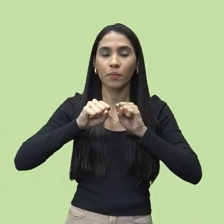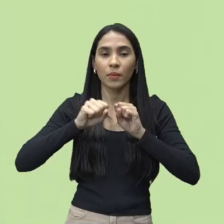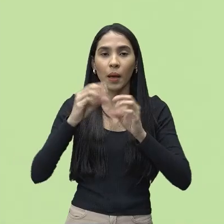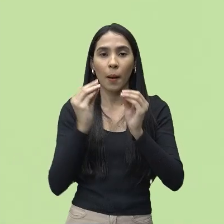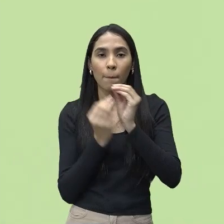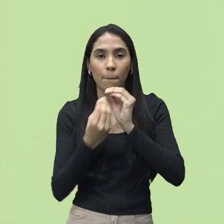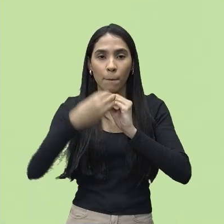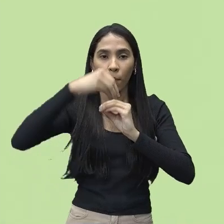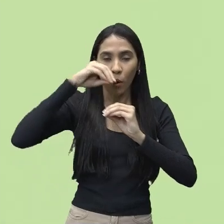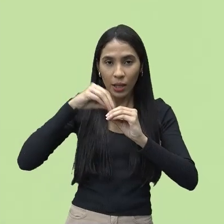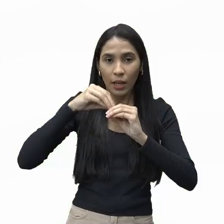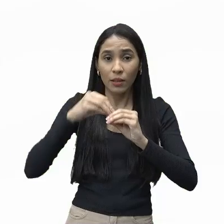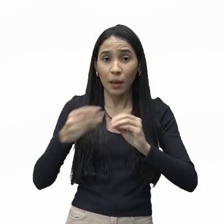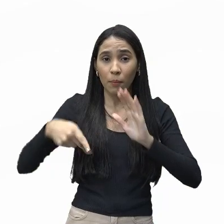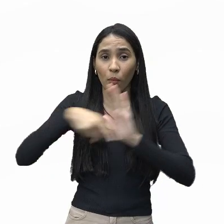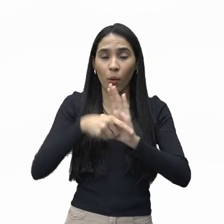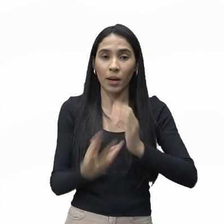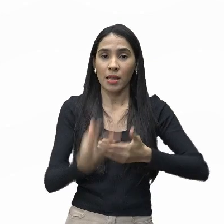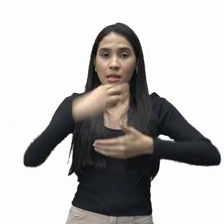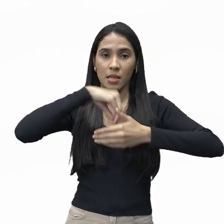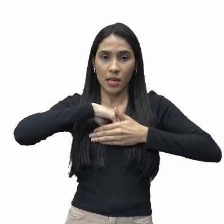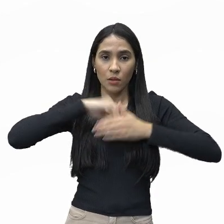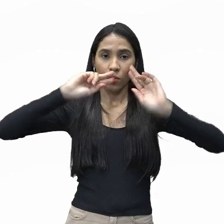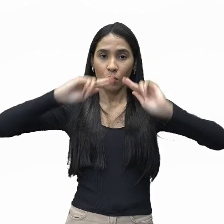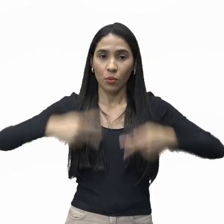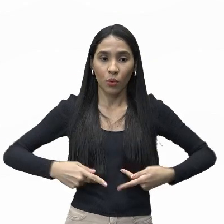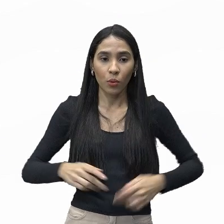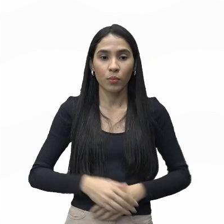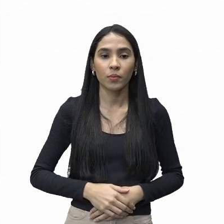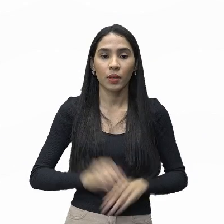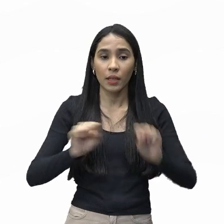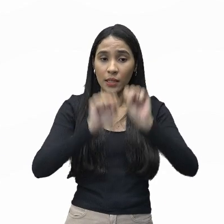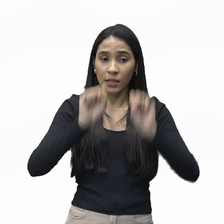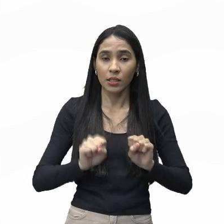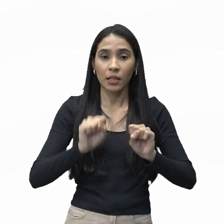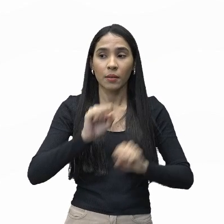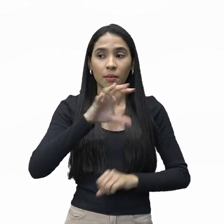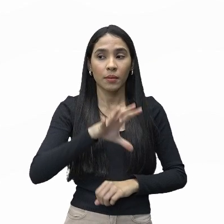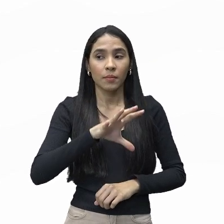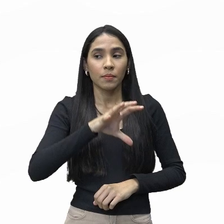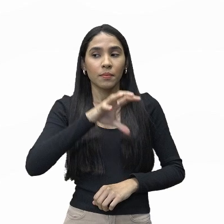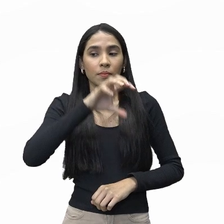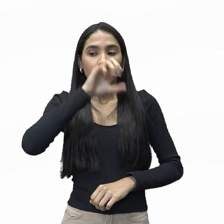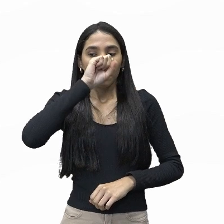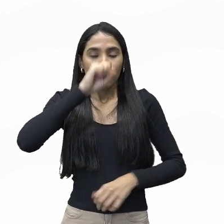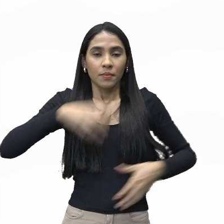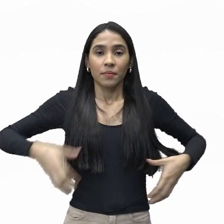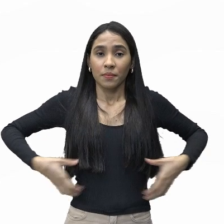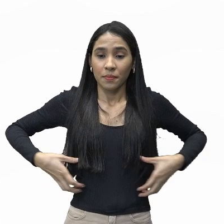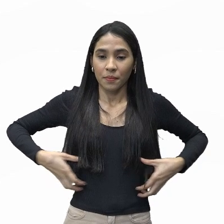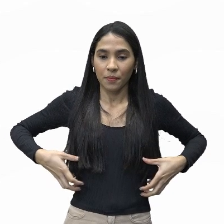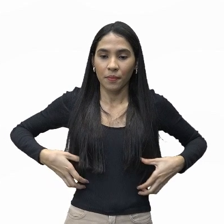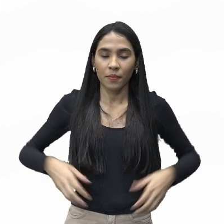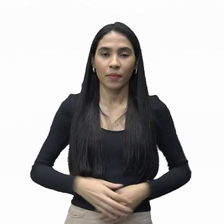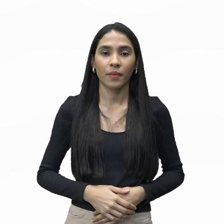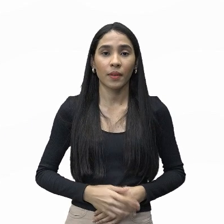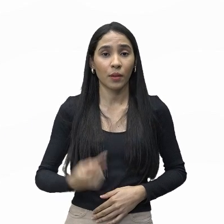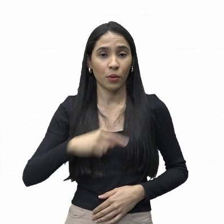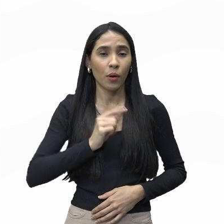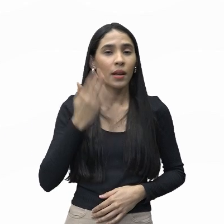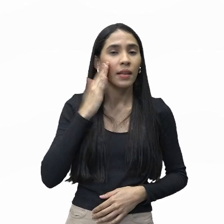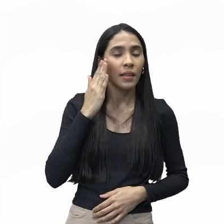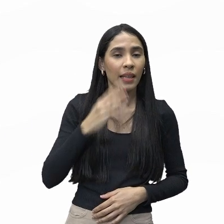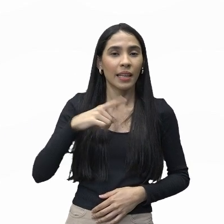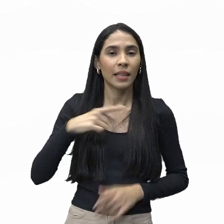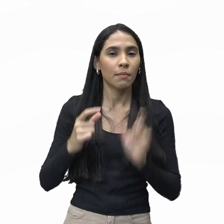para o funcionamento do nosso corpo. A gente está falando aí do sistema respiratório. E a gente vai entender que existe um